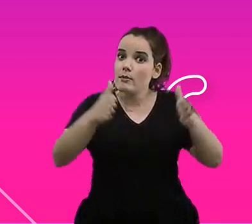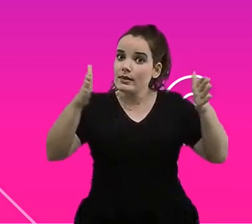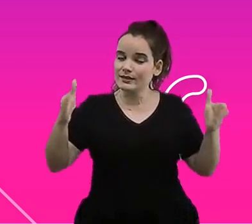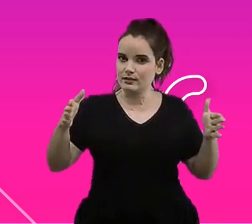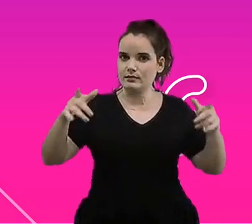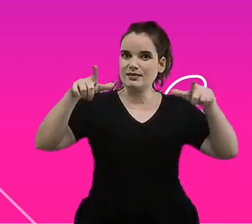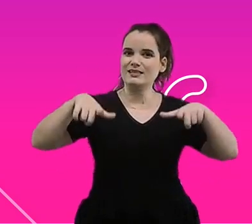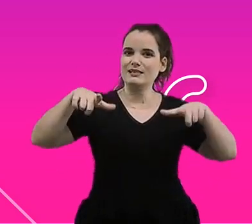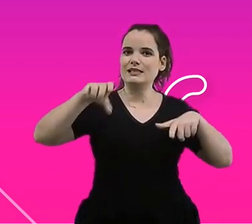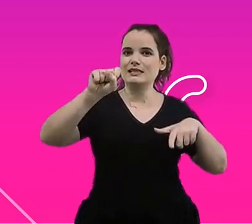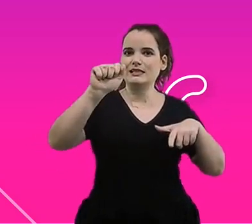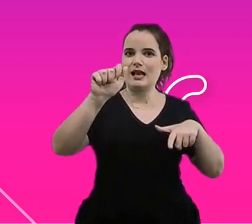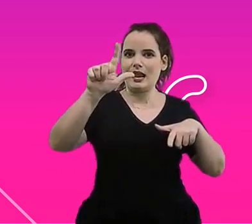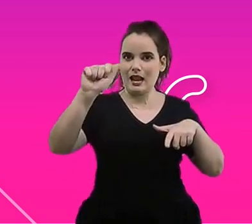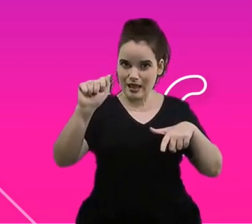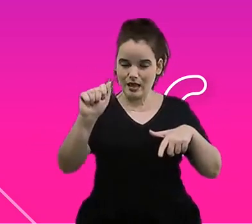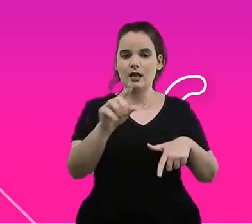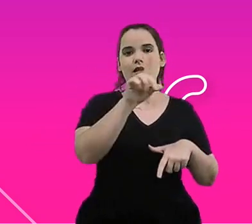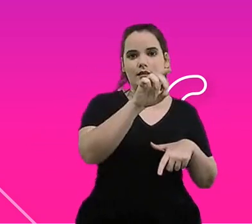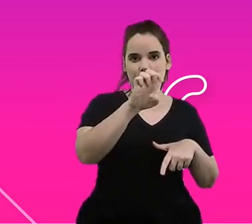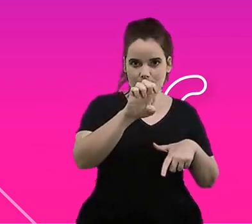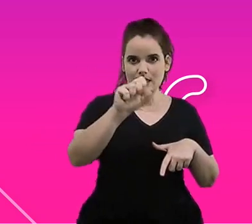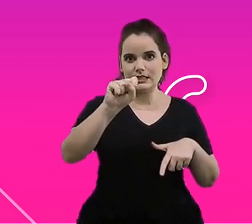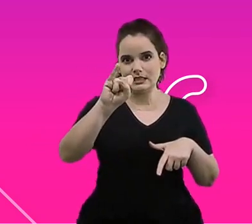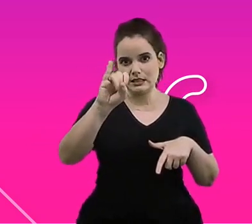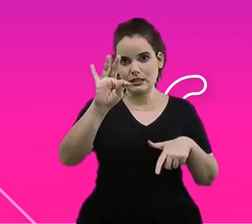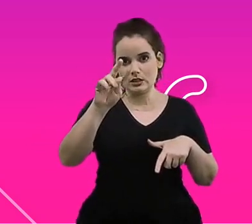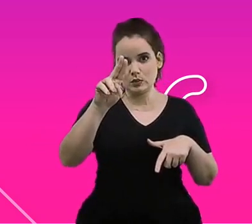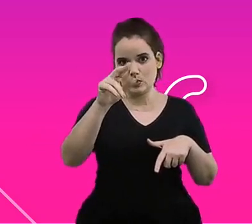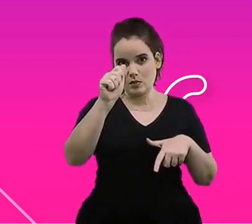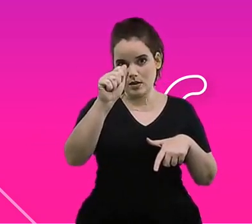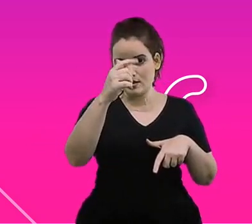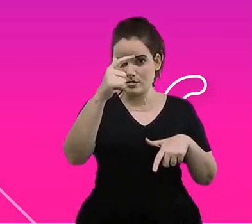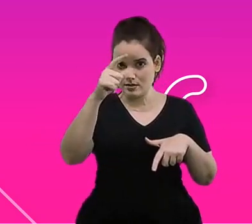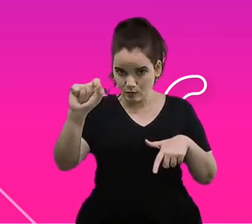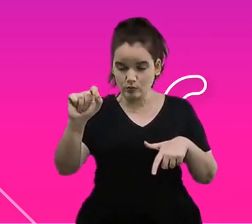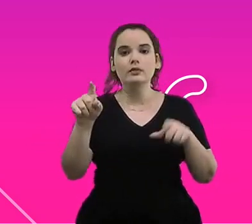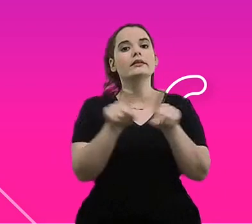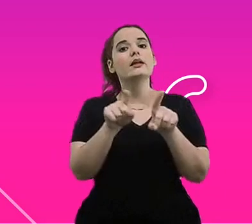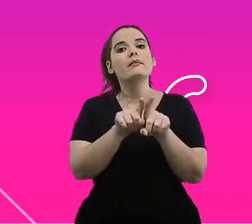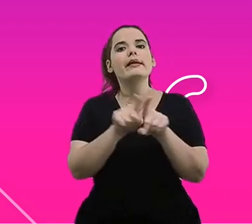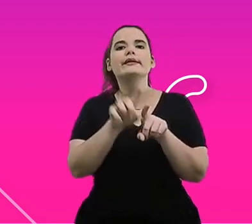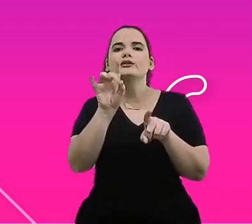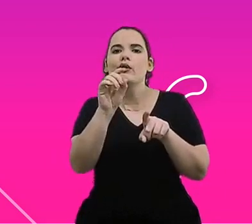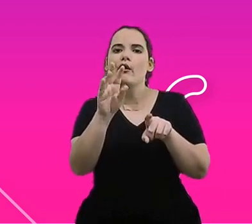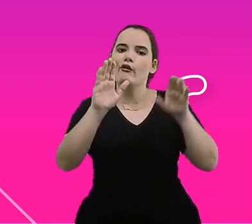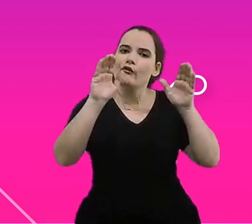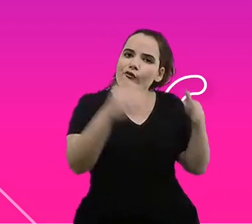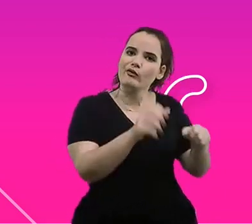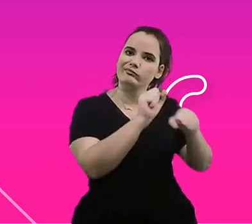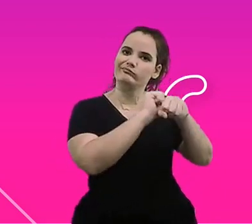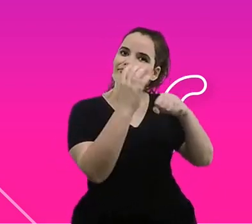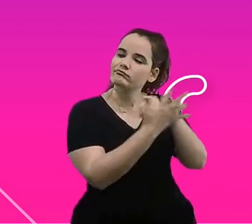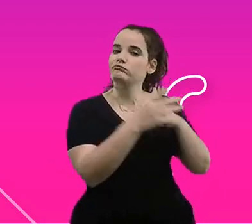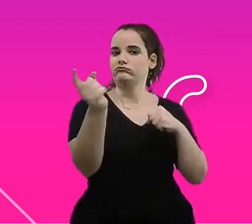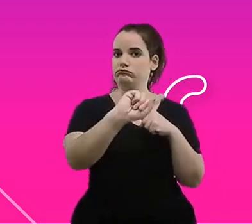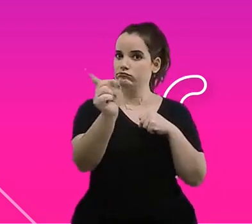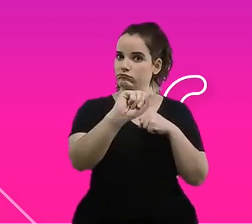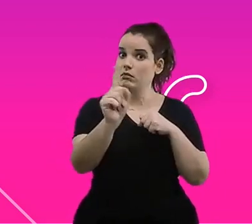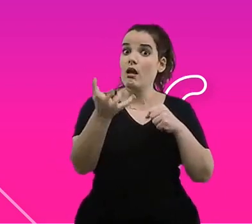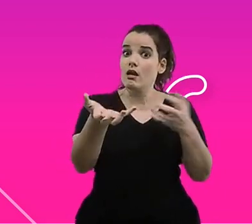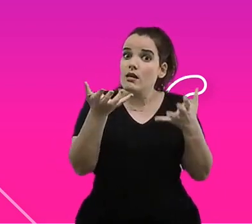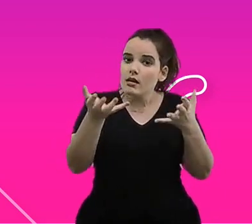outros dados para além do Covid e a construção também de um comitê de governança de dados. Tudo isso para que esse momento que a gente está vivendo realmente